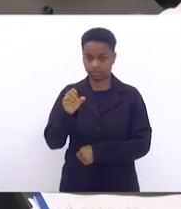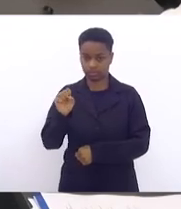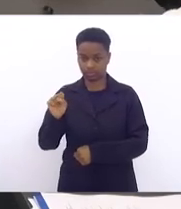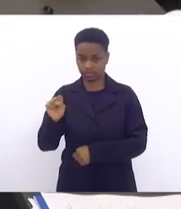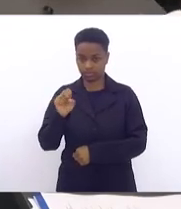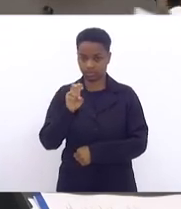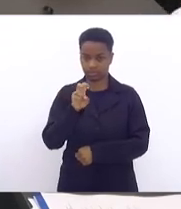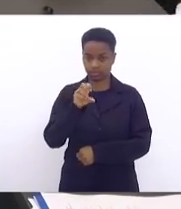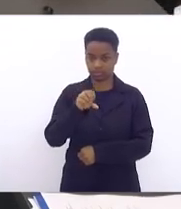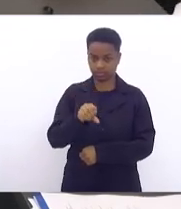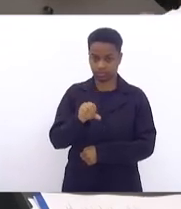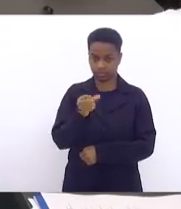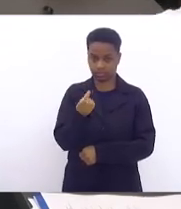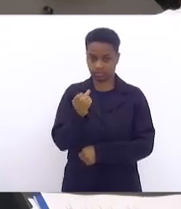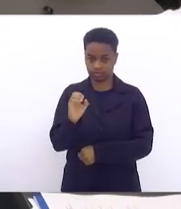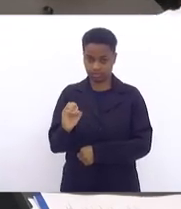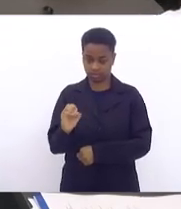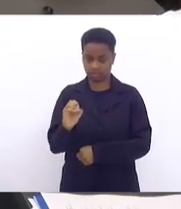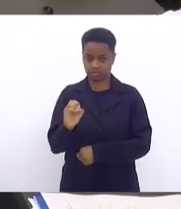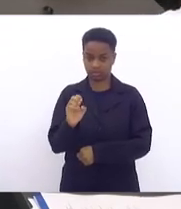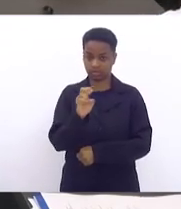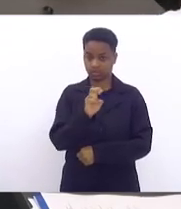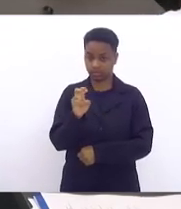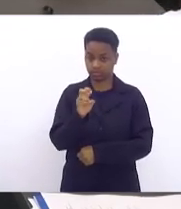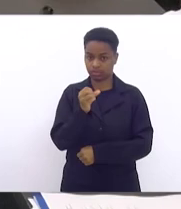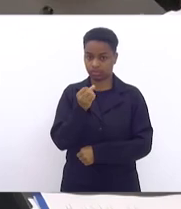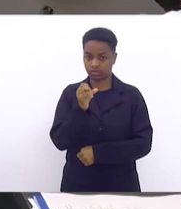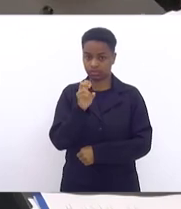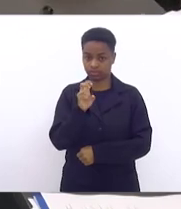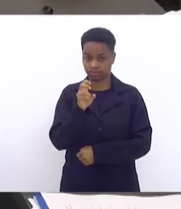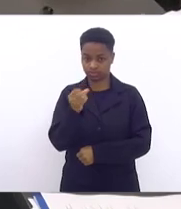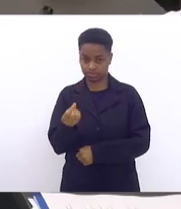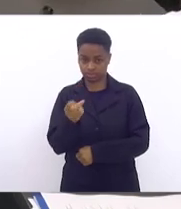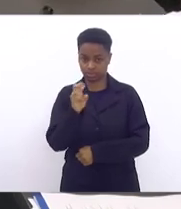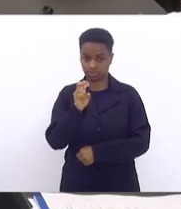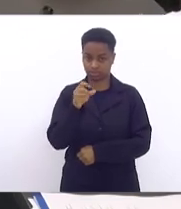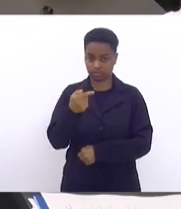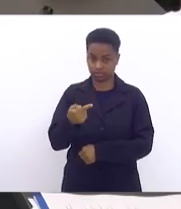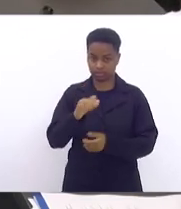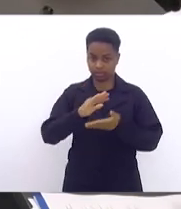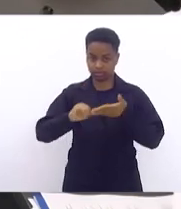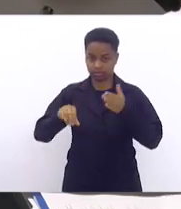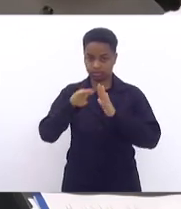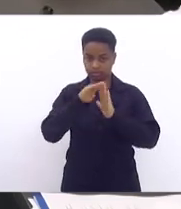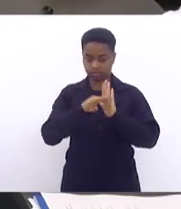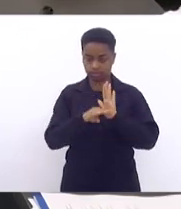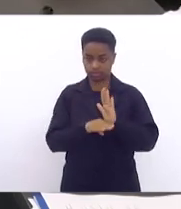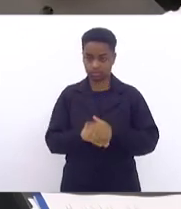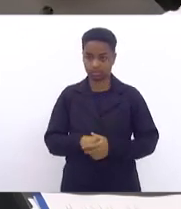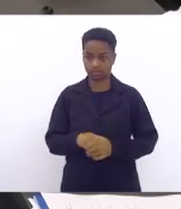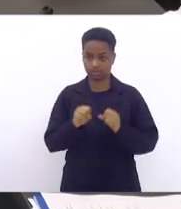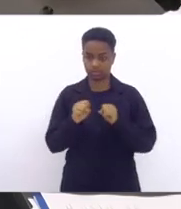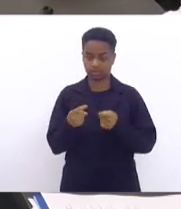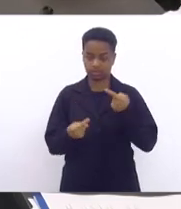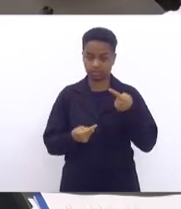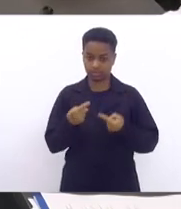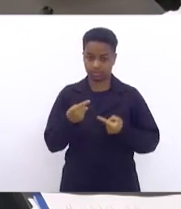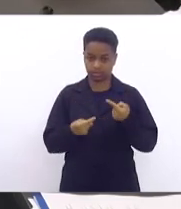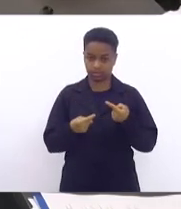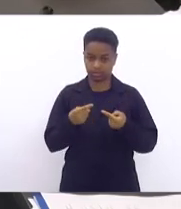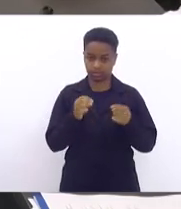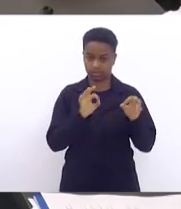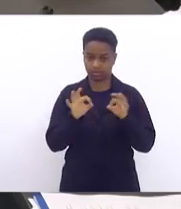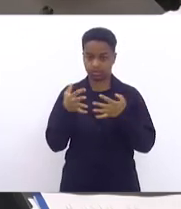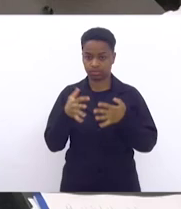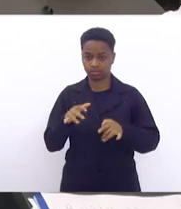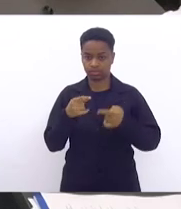58, 59 e 60. Os 55, 56 e 57, retirados de pauta. Em discussão, não